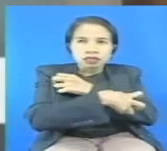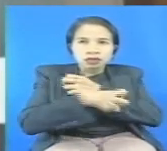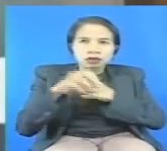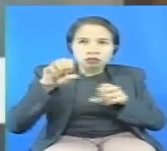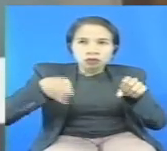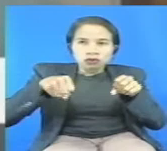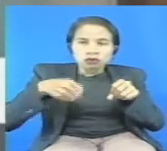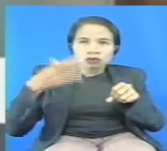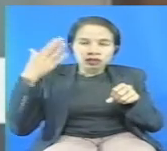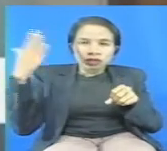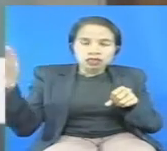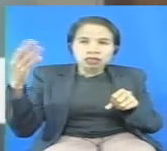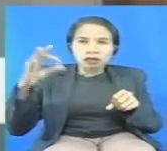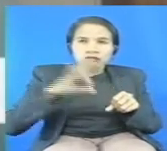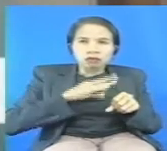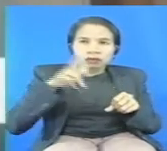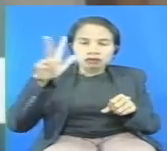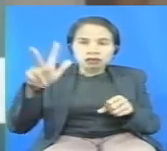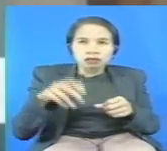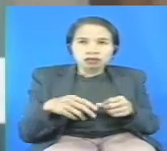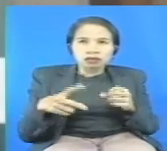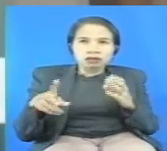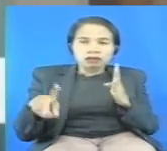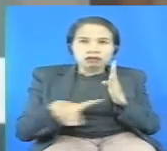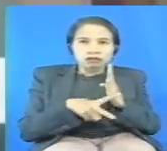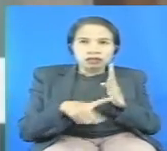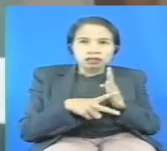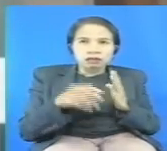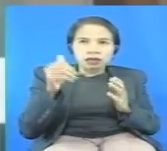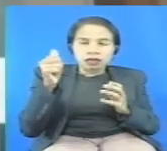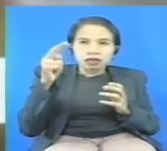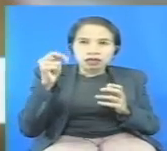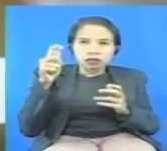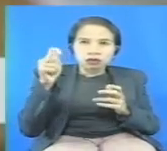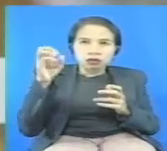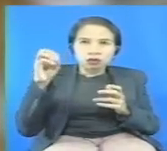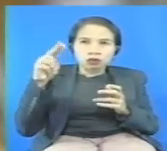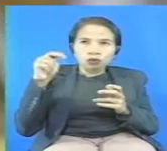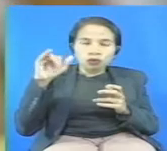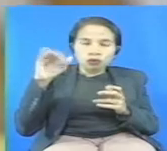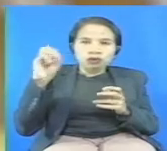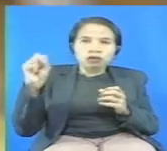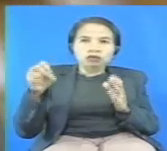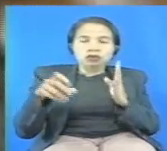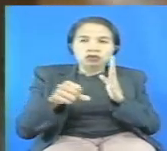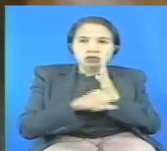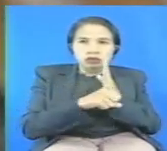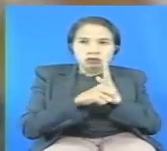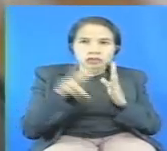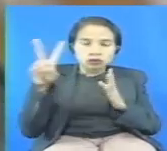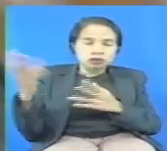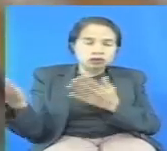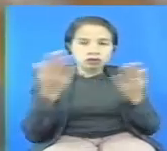e a área Fomento 3. Vítima Antônio Zé apresenta suspeito na rua né, ba parte